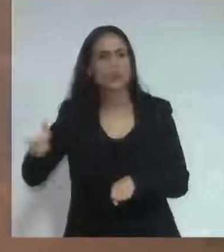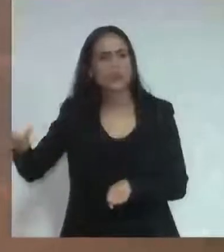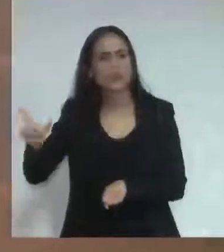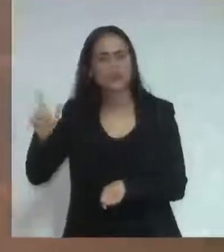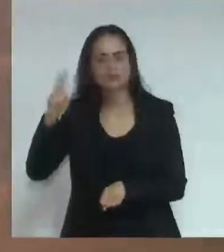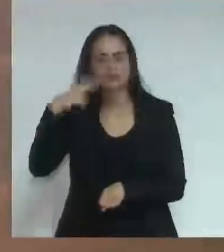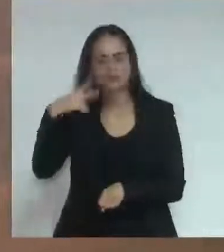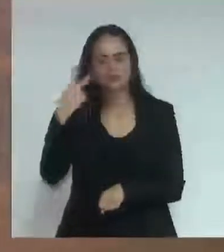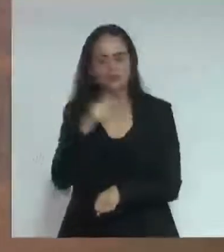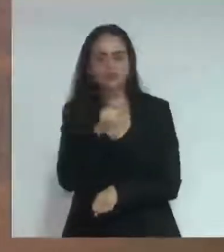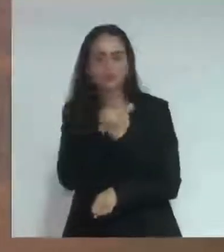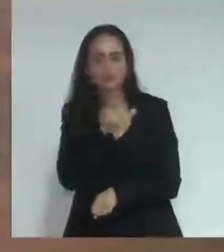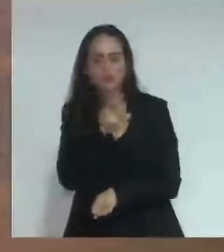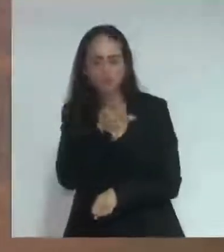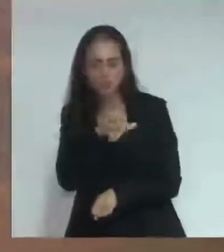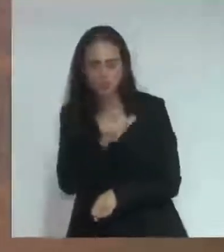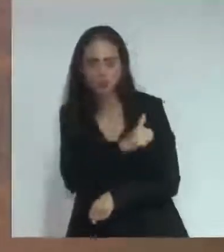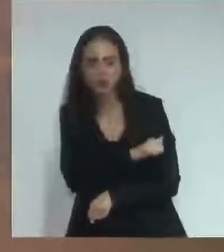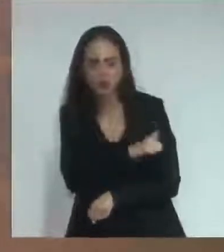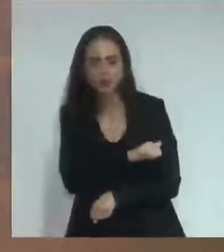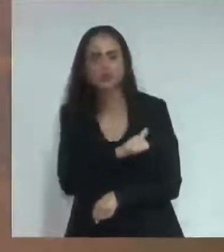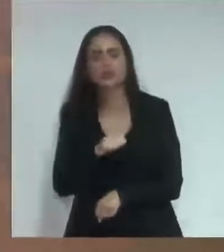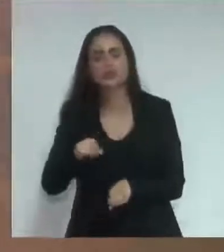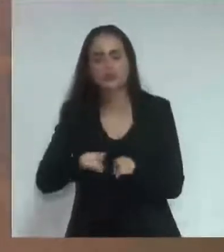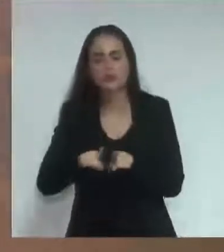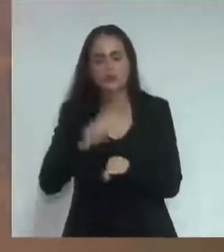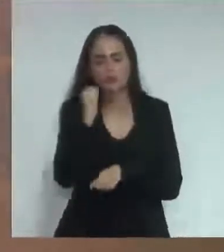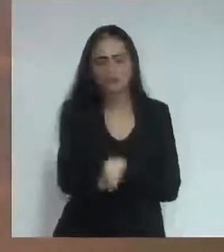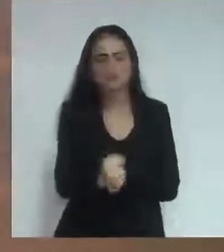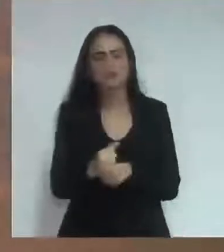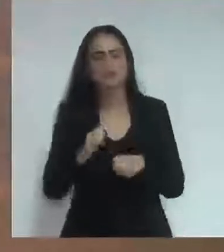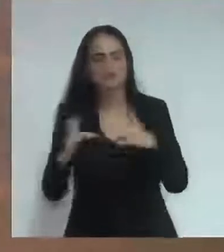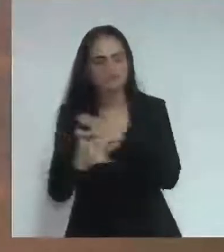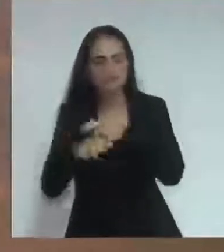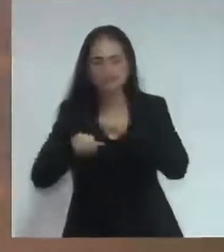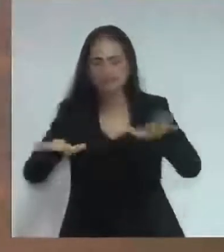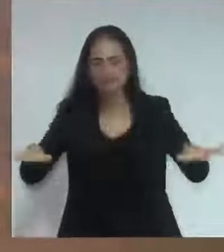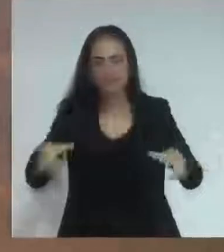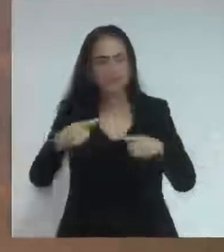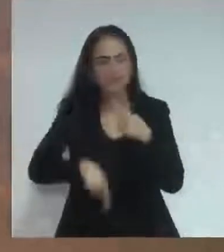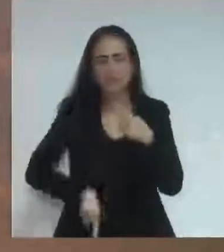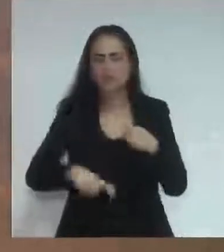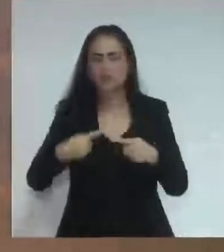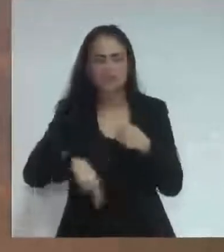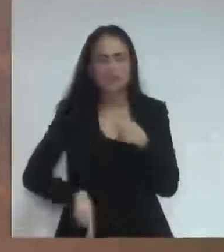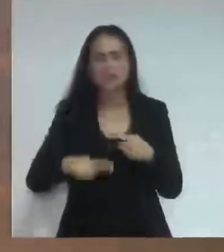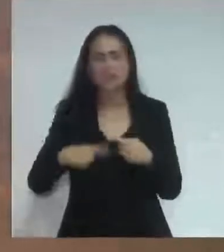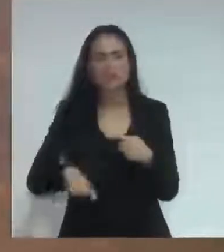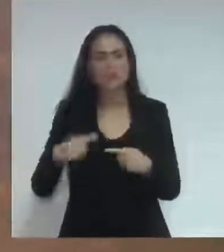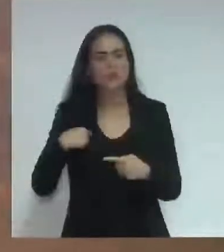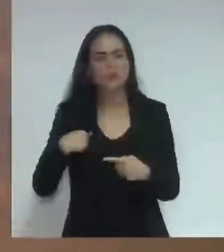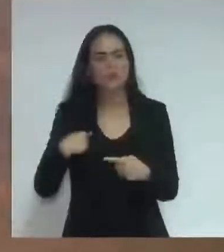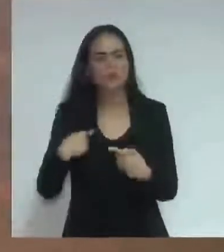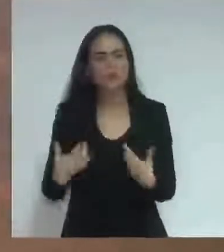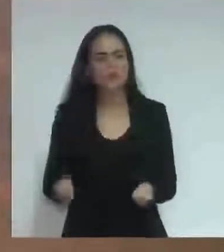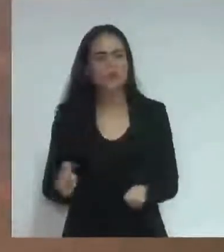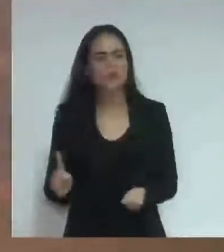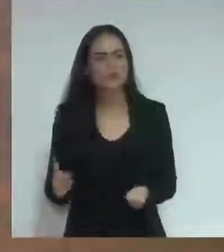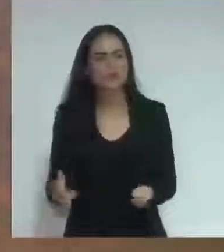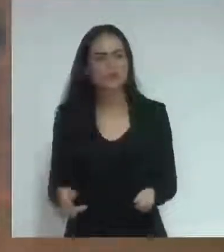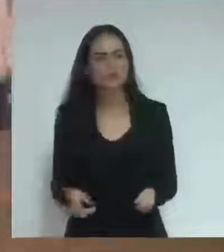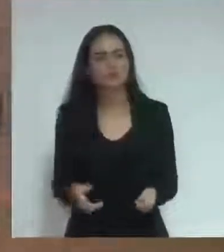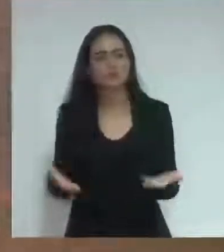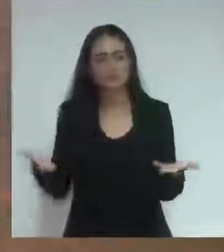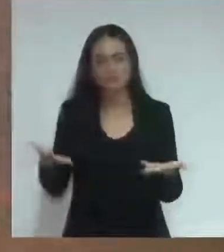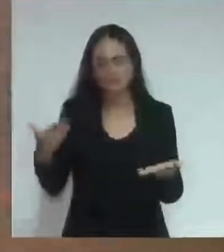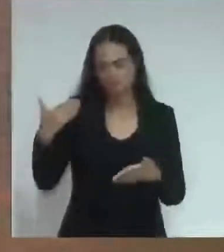Janeiro, eu publiquei. Mataram lá a policial na favela, repudiei, publiquei. Aí mataram agora um